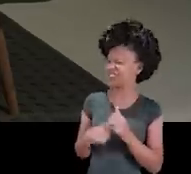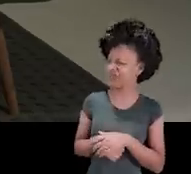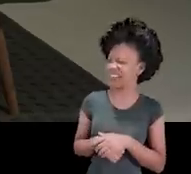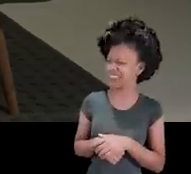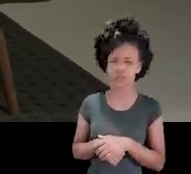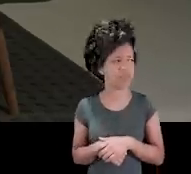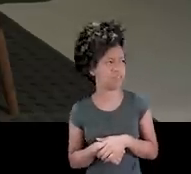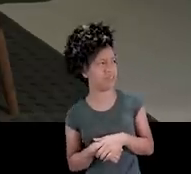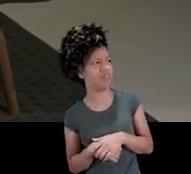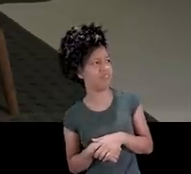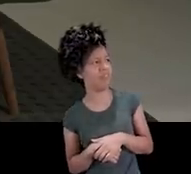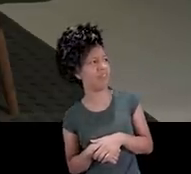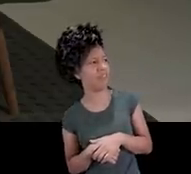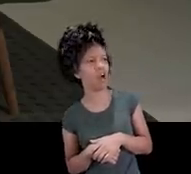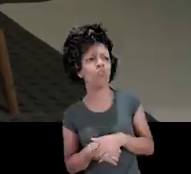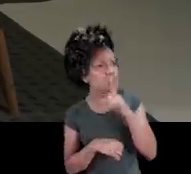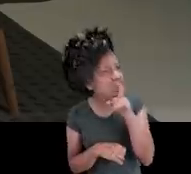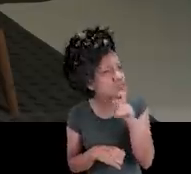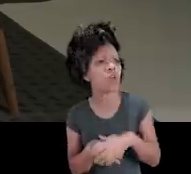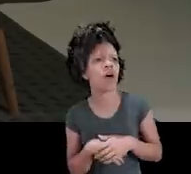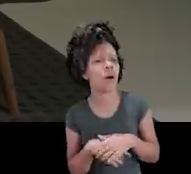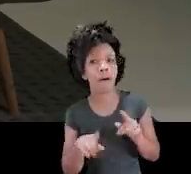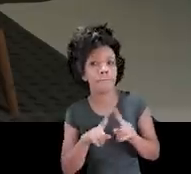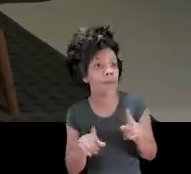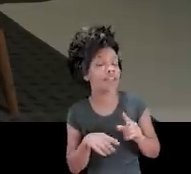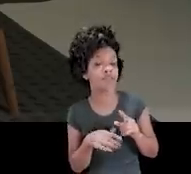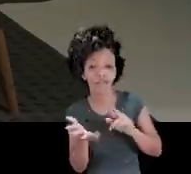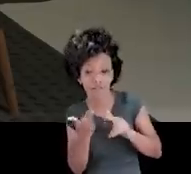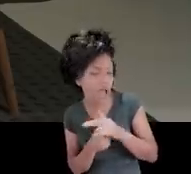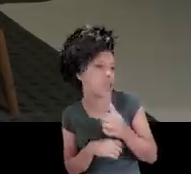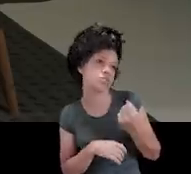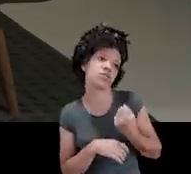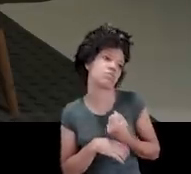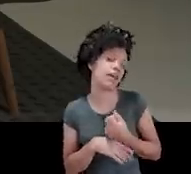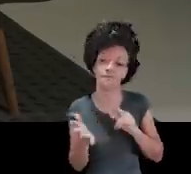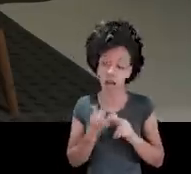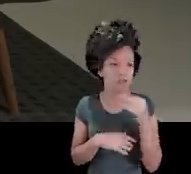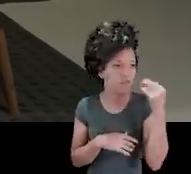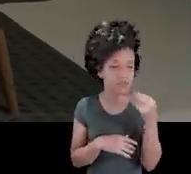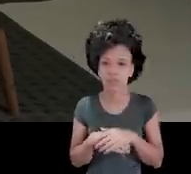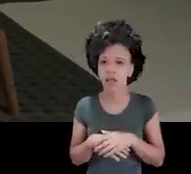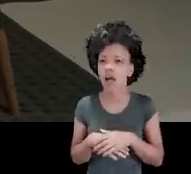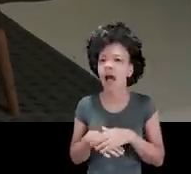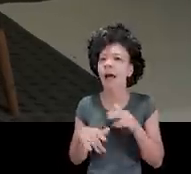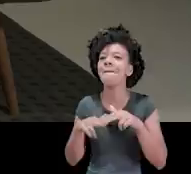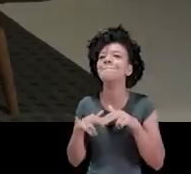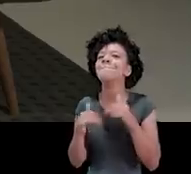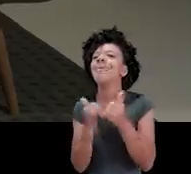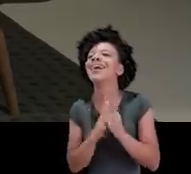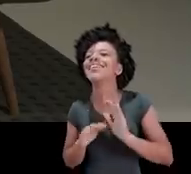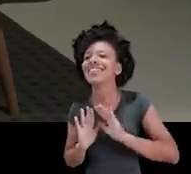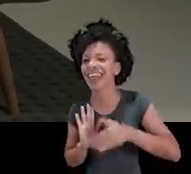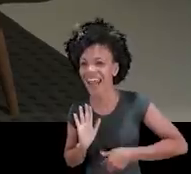Não, não, no tapa nunca juro, senti, cara, não. Juro, é cara, mas assim... Inúmeras vezes. Careca inúmeras de barriga de grávida, né? É isso! É isso! É isso!